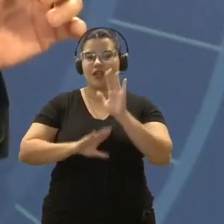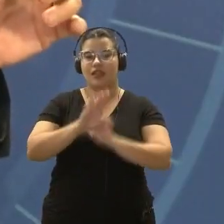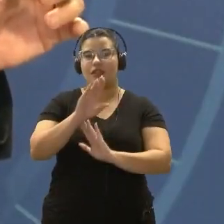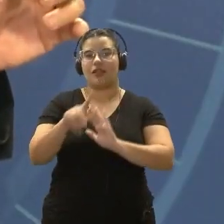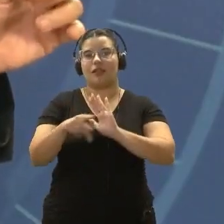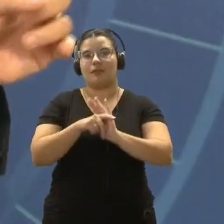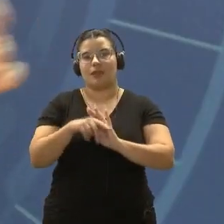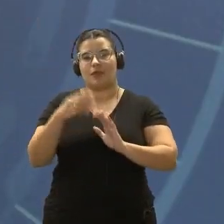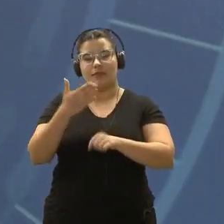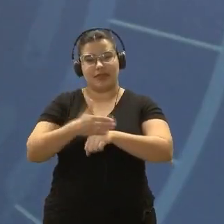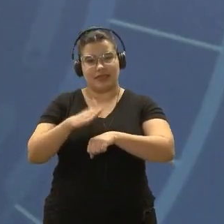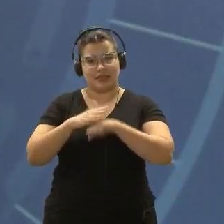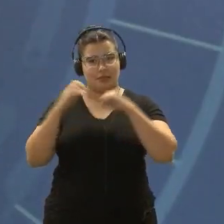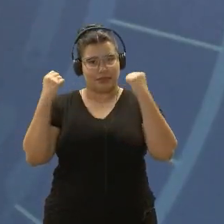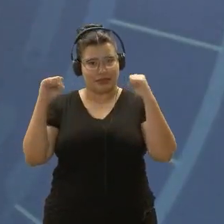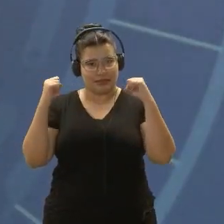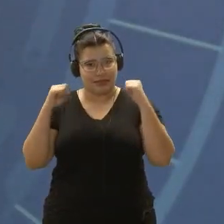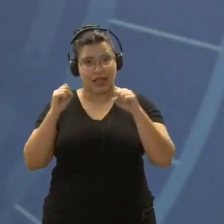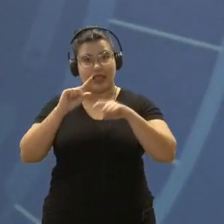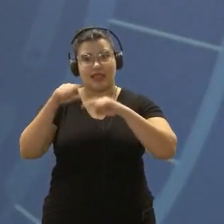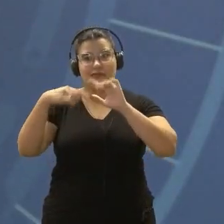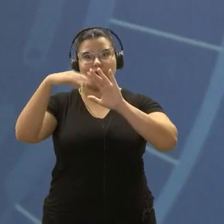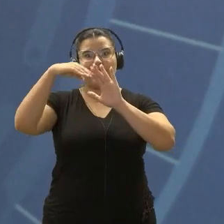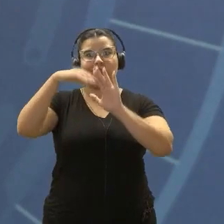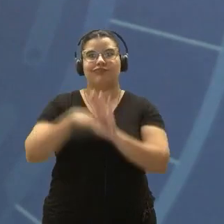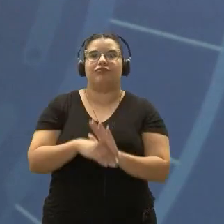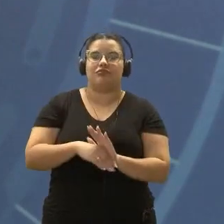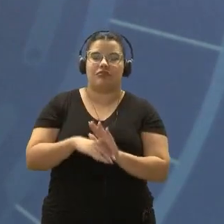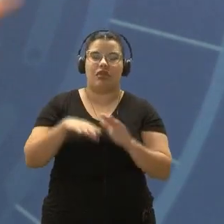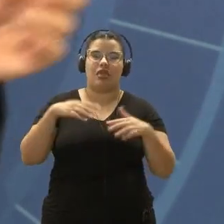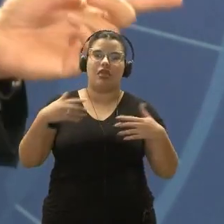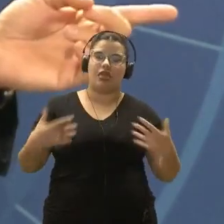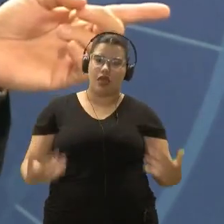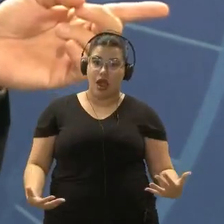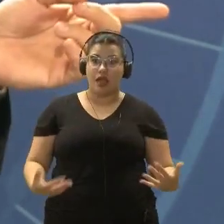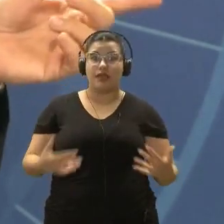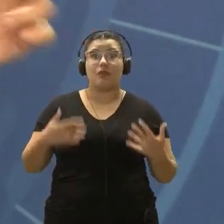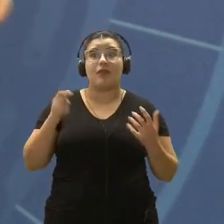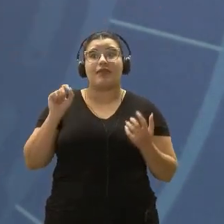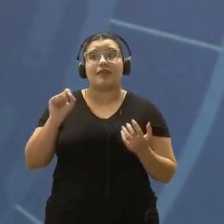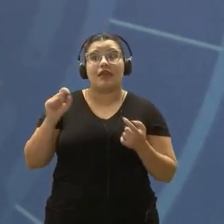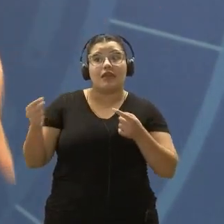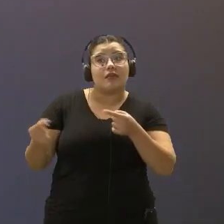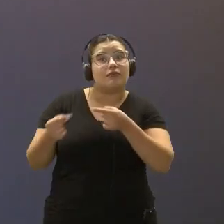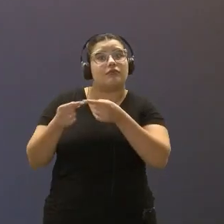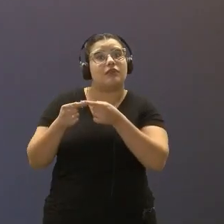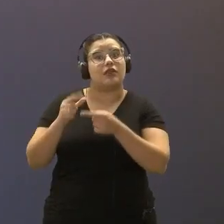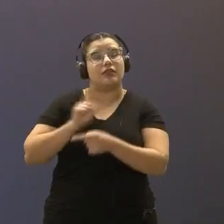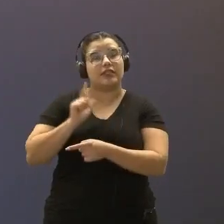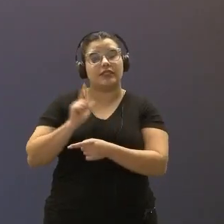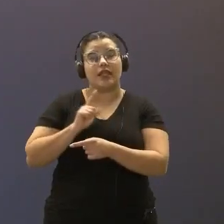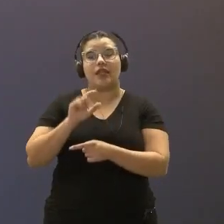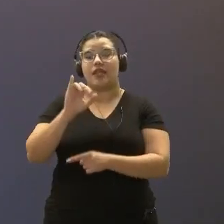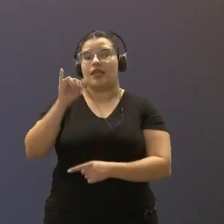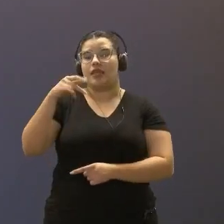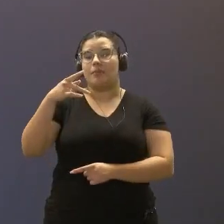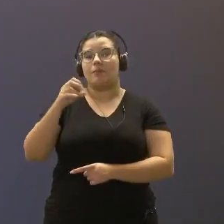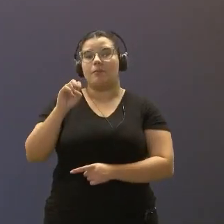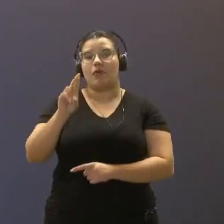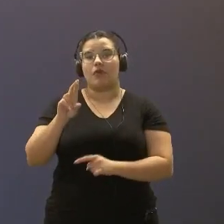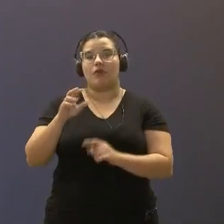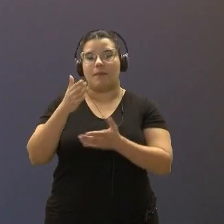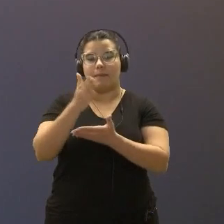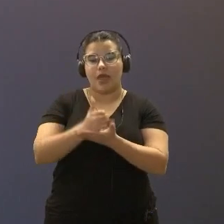treino e depois a glicemia cai. Então, quem é o paciente dele? Está fazendo hipo no meio ou depois do